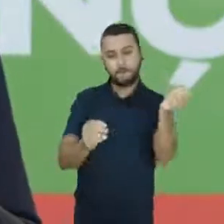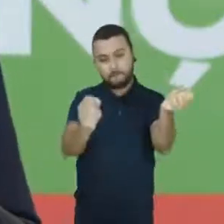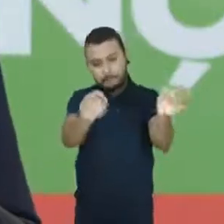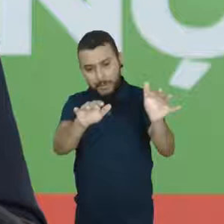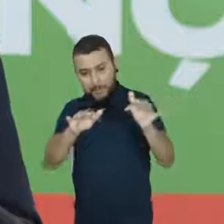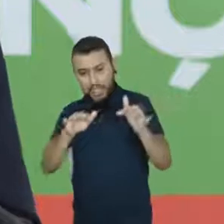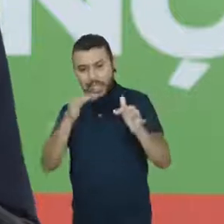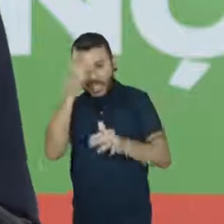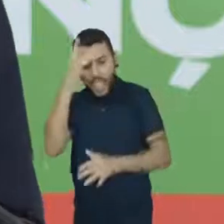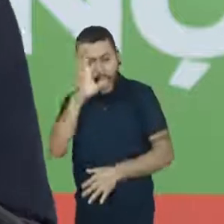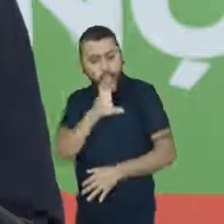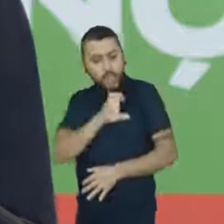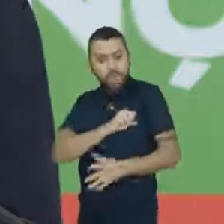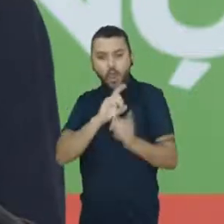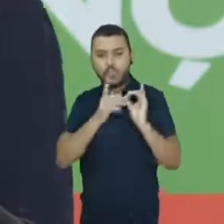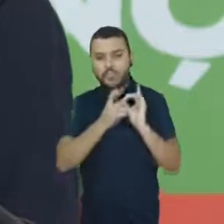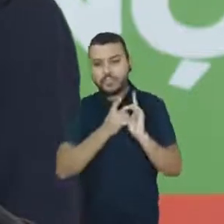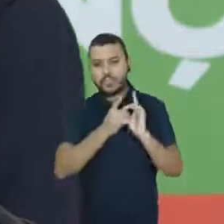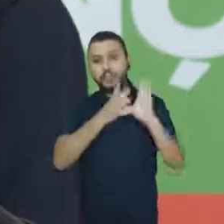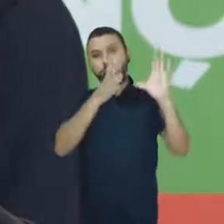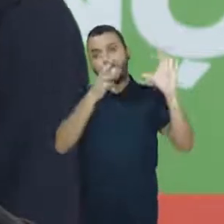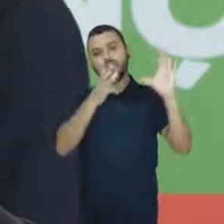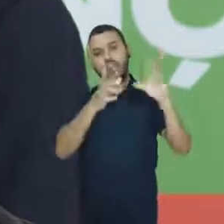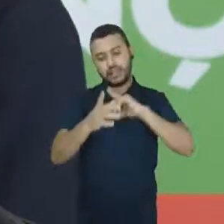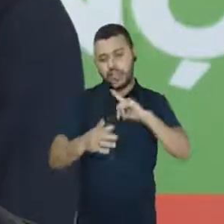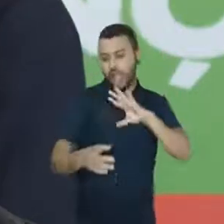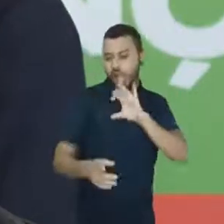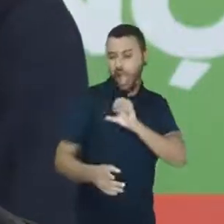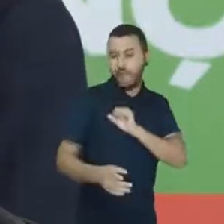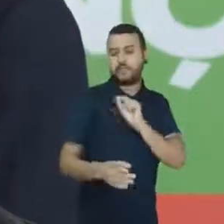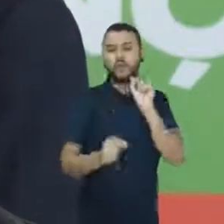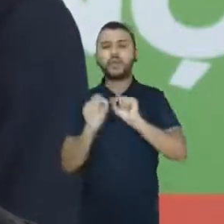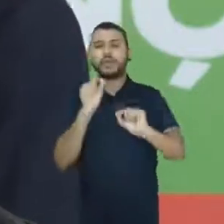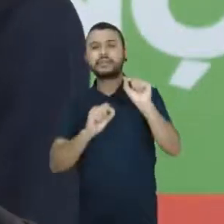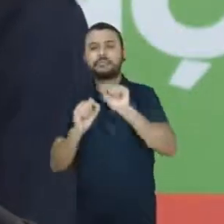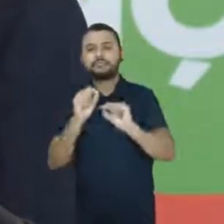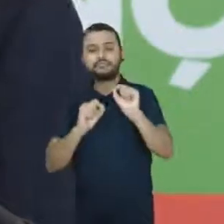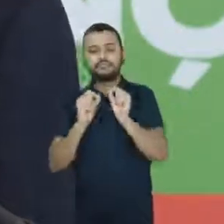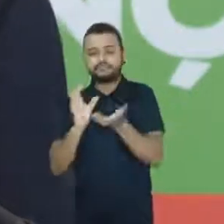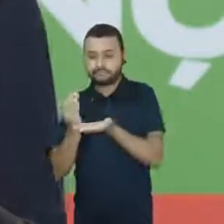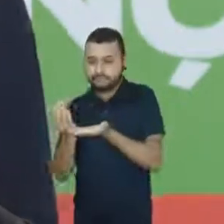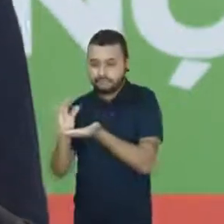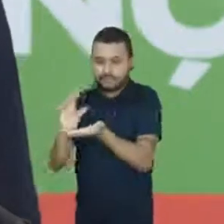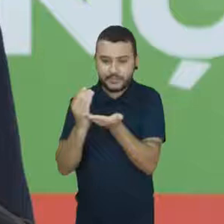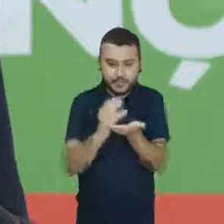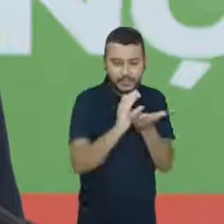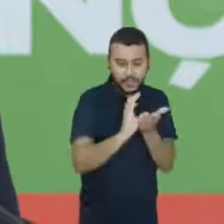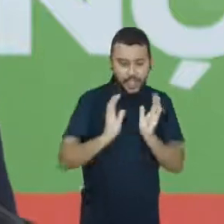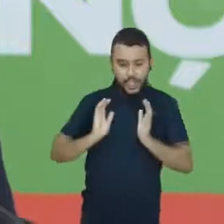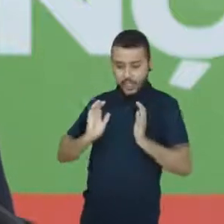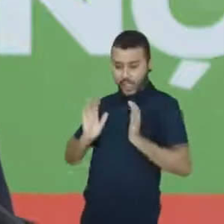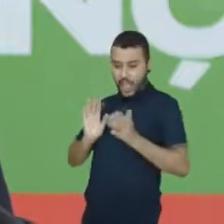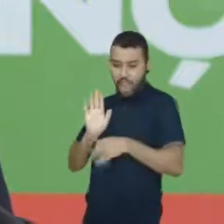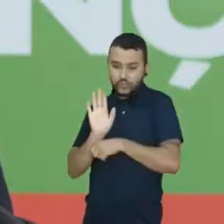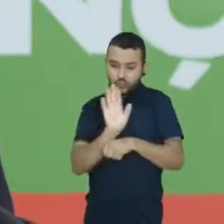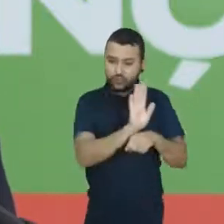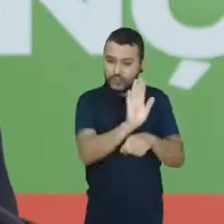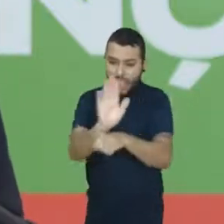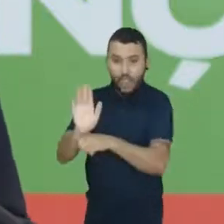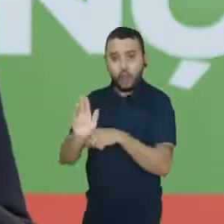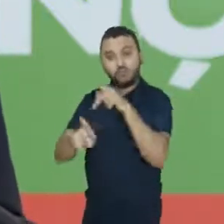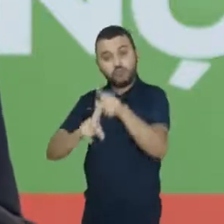democracia, todas as pessoas que amam a repartição da riqueza de um país, têm que participar desse